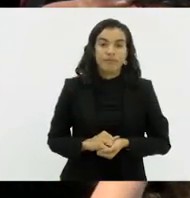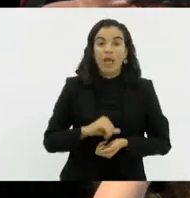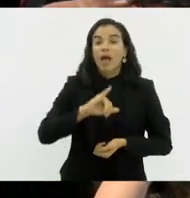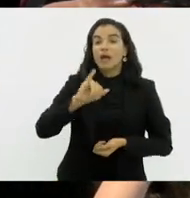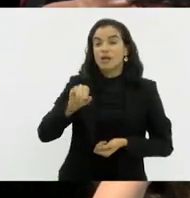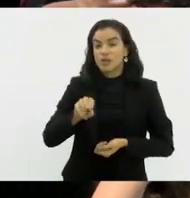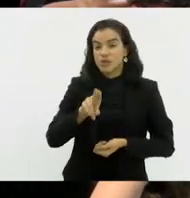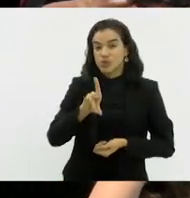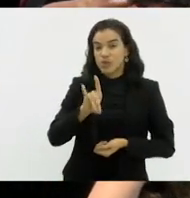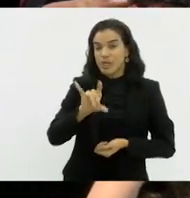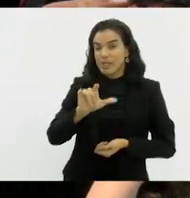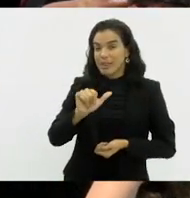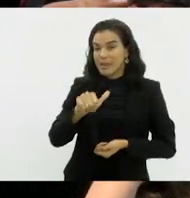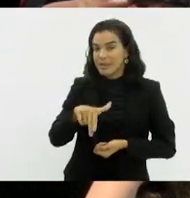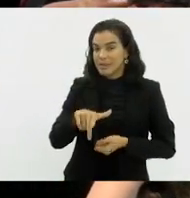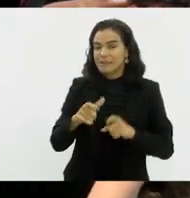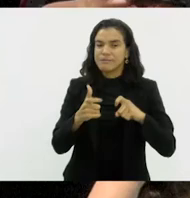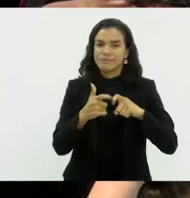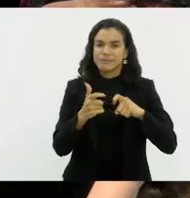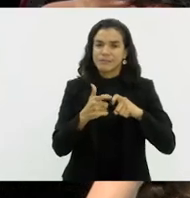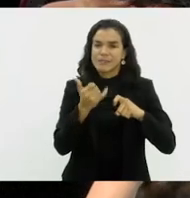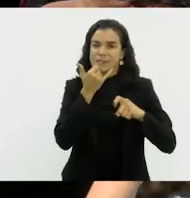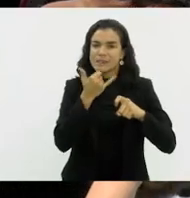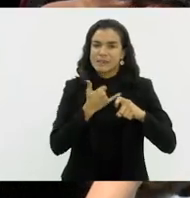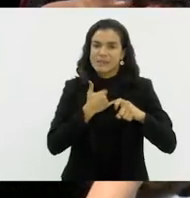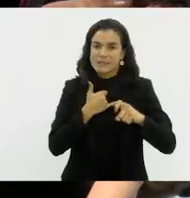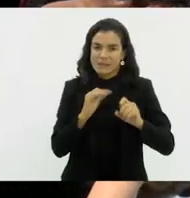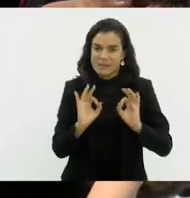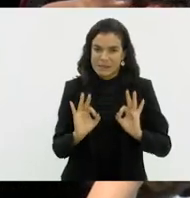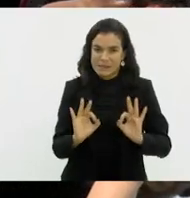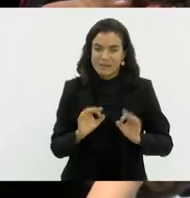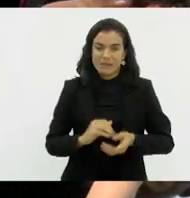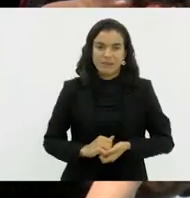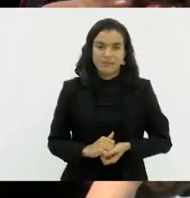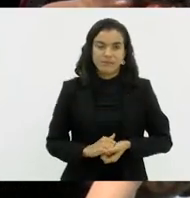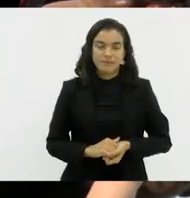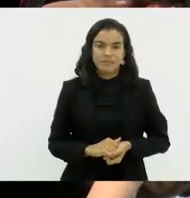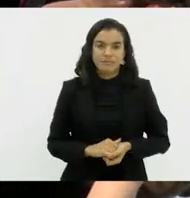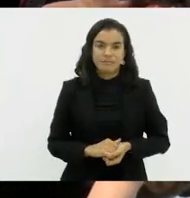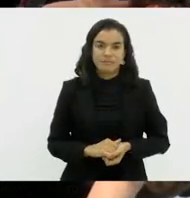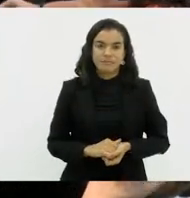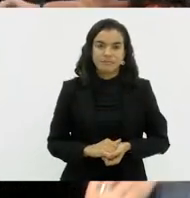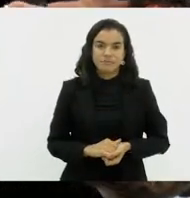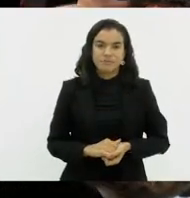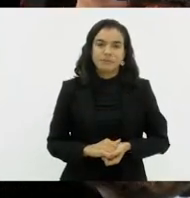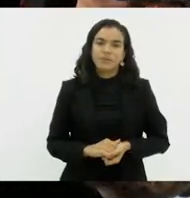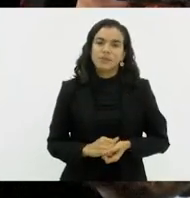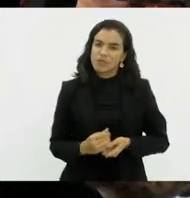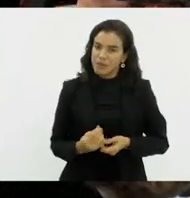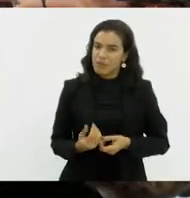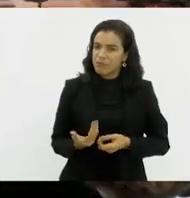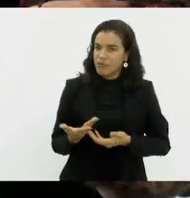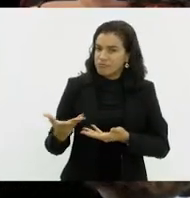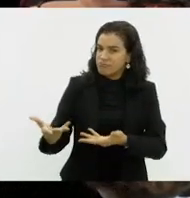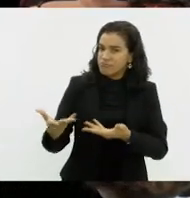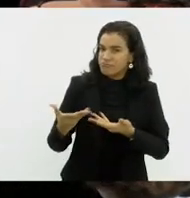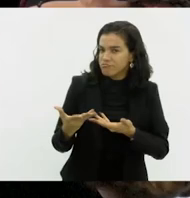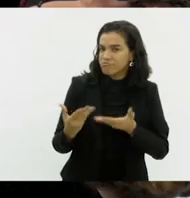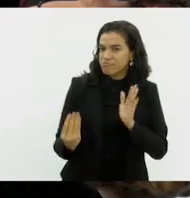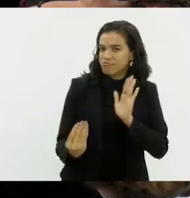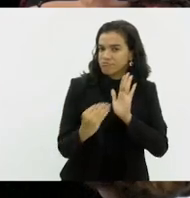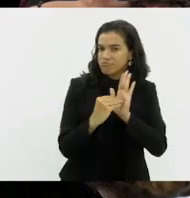Juliana, doutora Juliana. Desculpe, sim, doutora. Oi. Então, vamos botar a doutora Juliana.